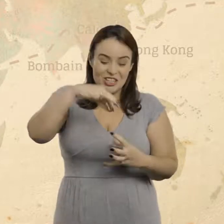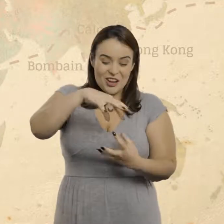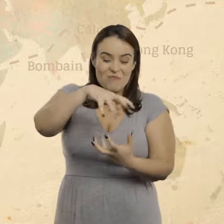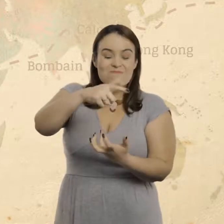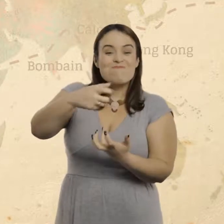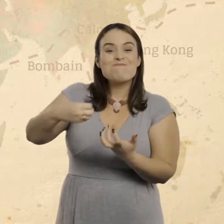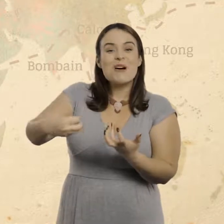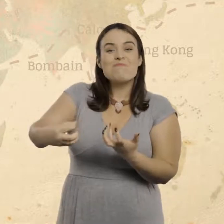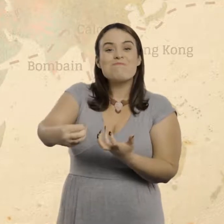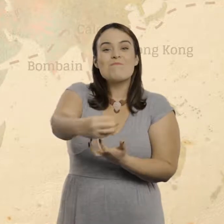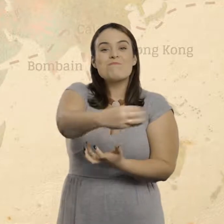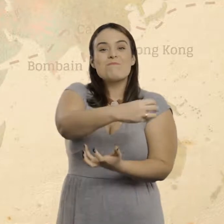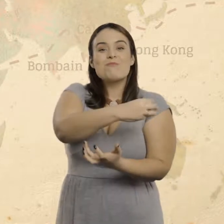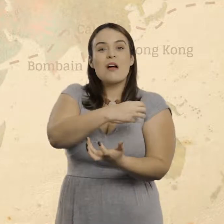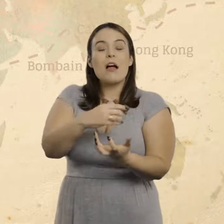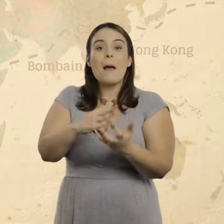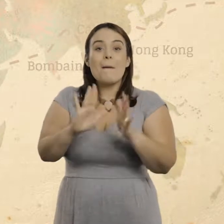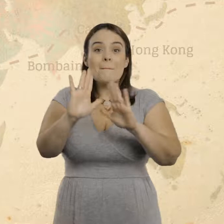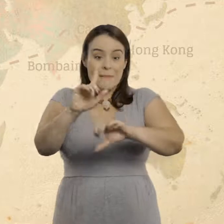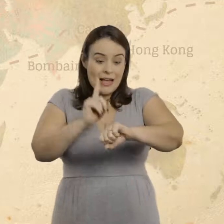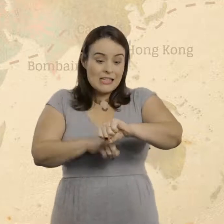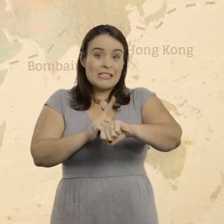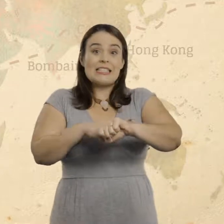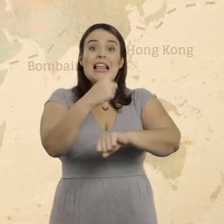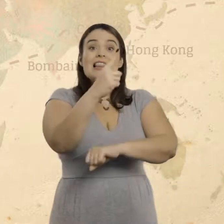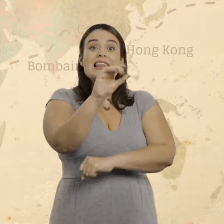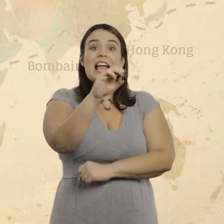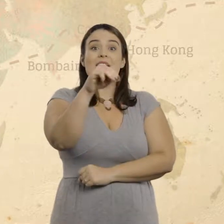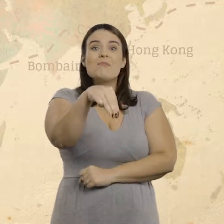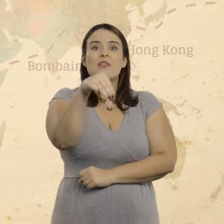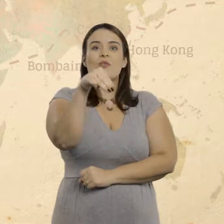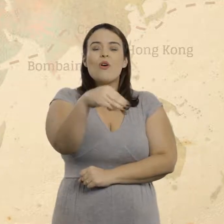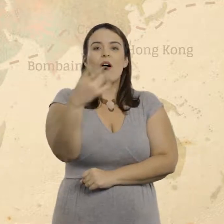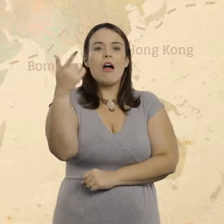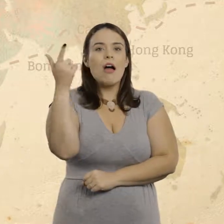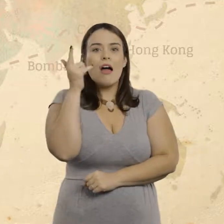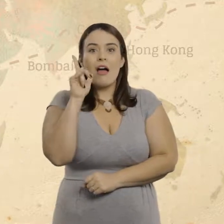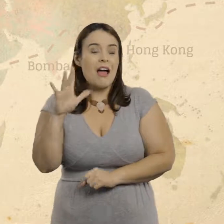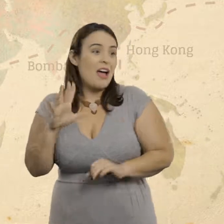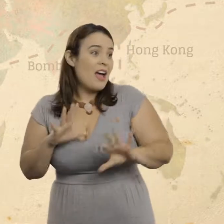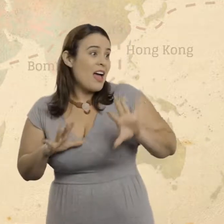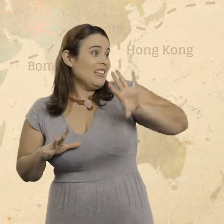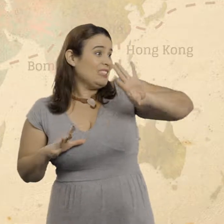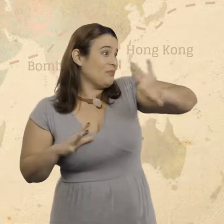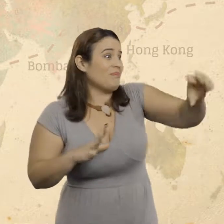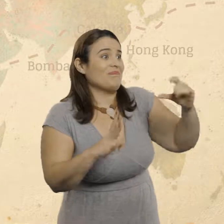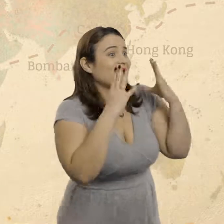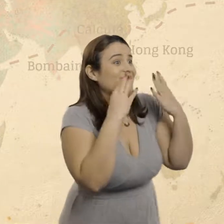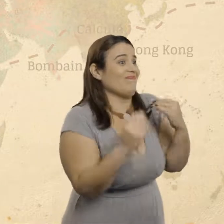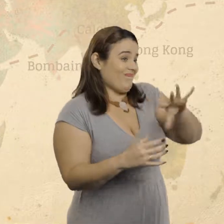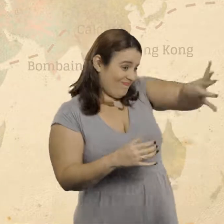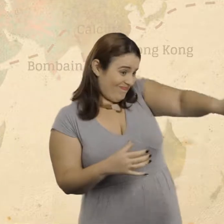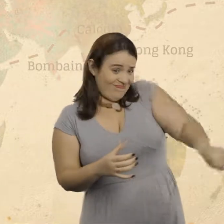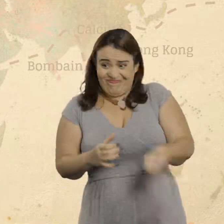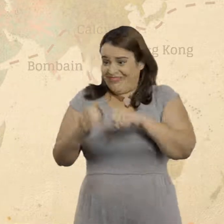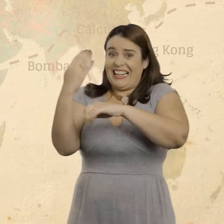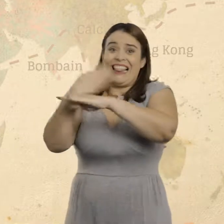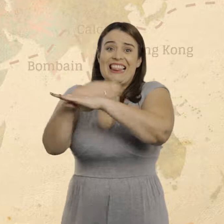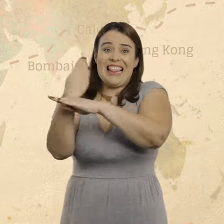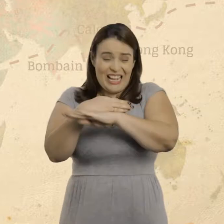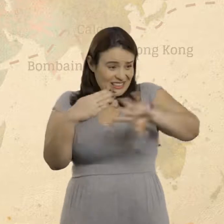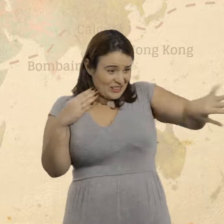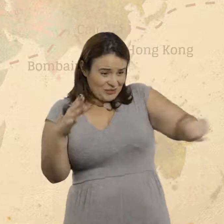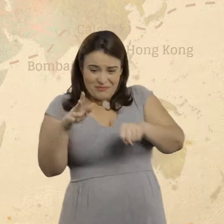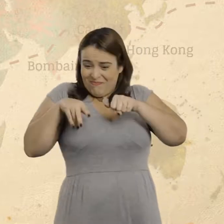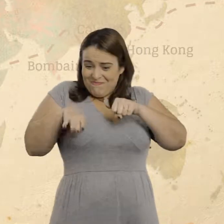a volta ao mundo. Mas eles só tinham 10 minutos para chegar no clube. Passepartout agarrou o patrão e o enfiou